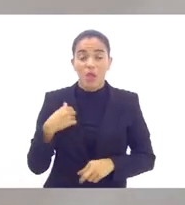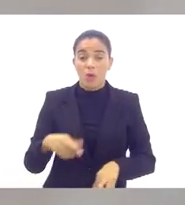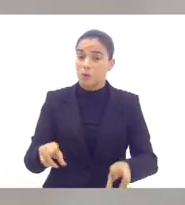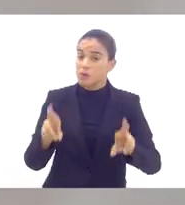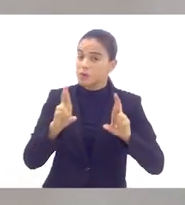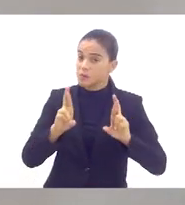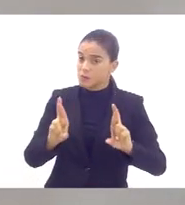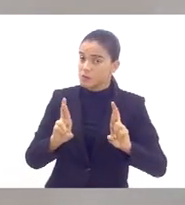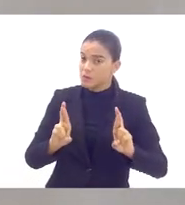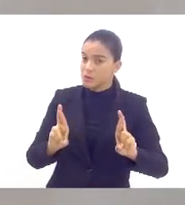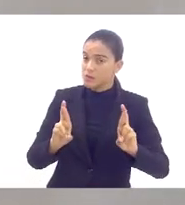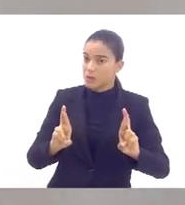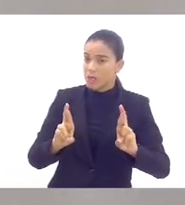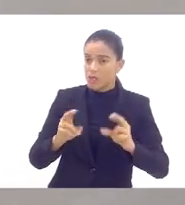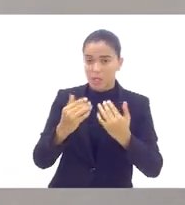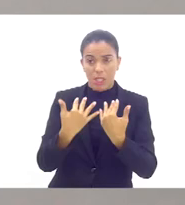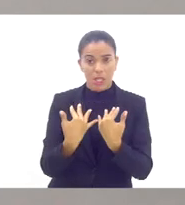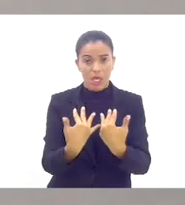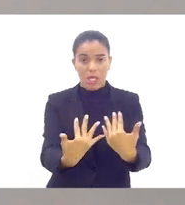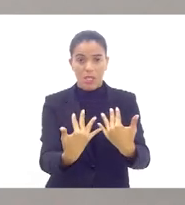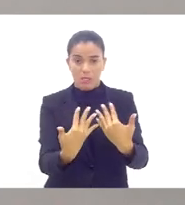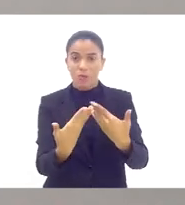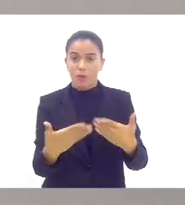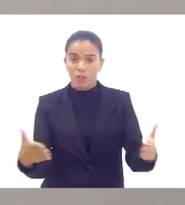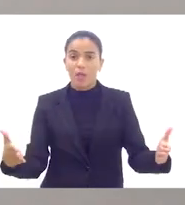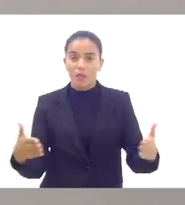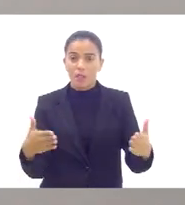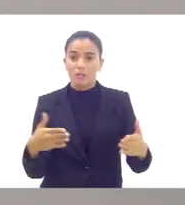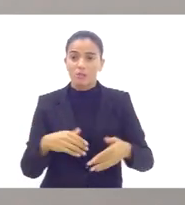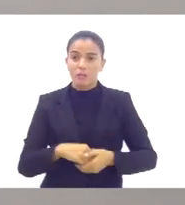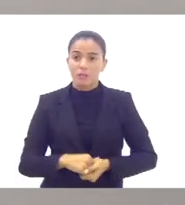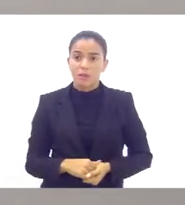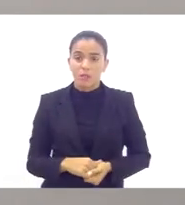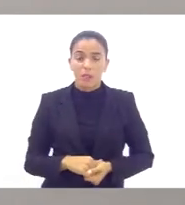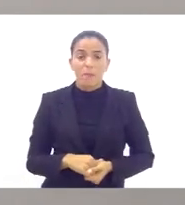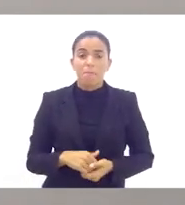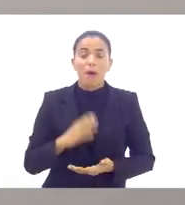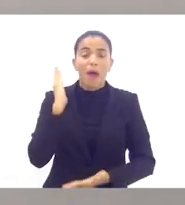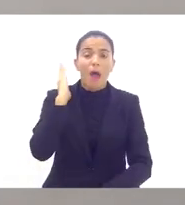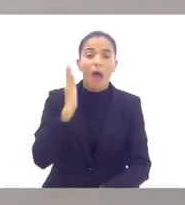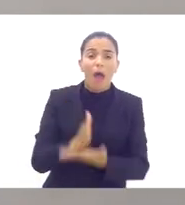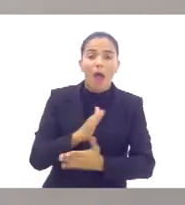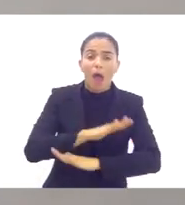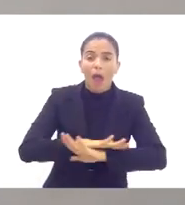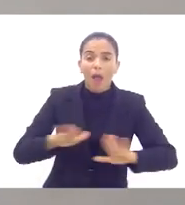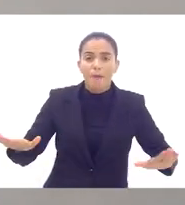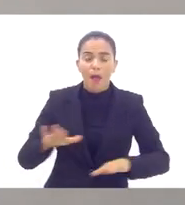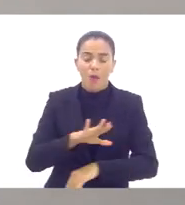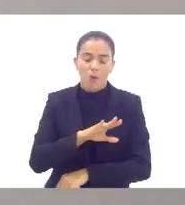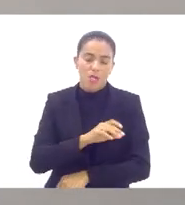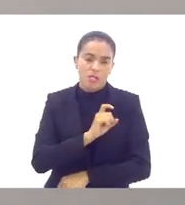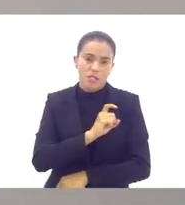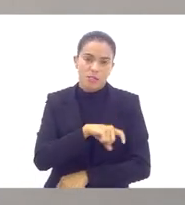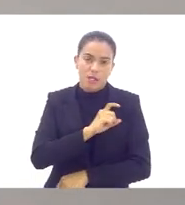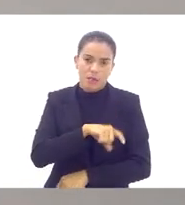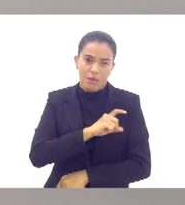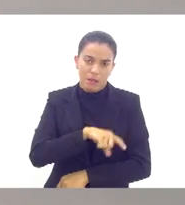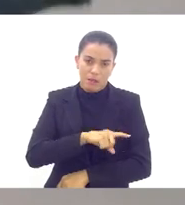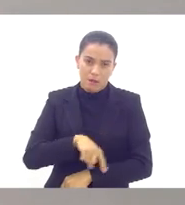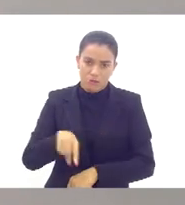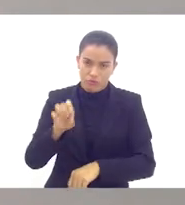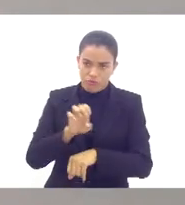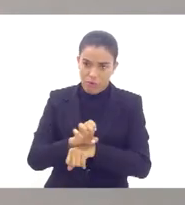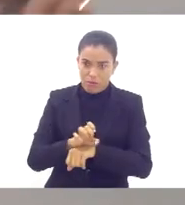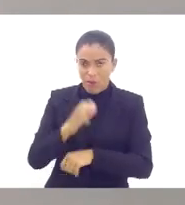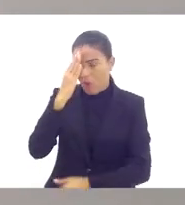que essa audiência aqui vira um marco para acabar com essa sacanagem que está no Estado. Eu